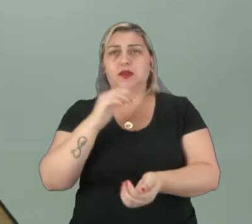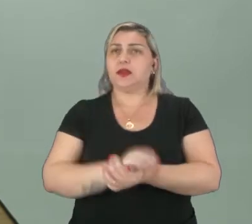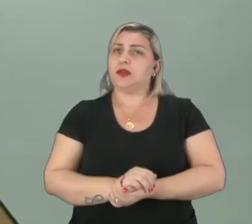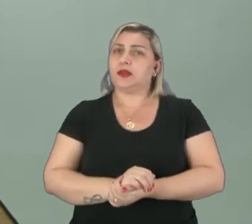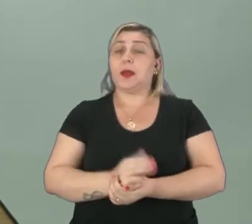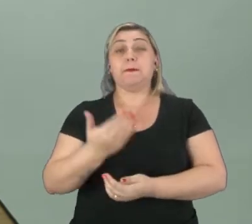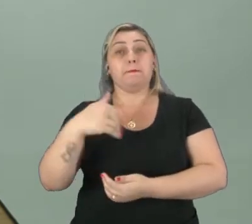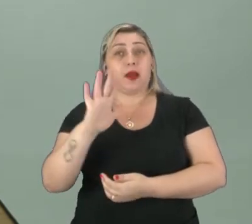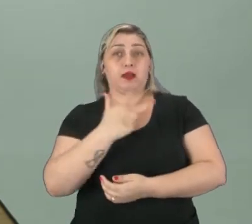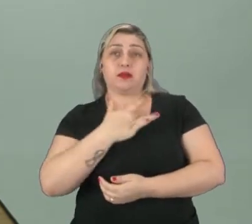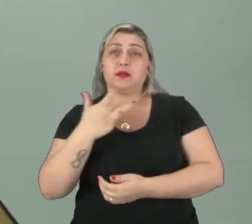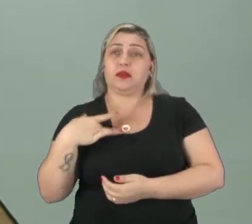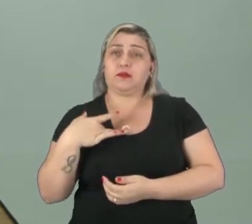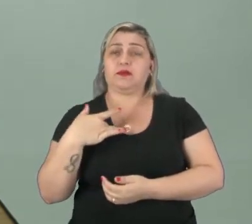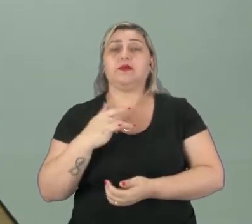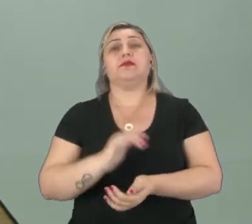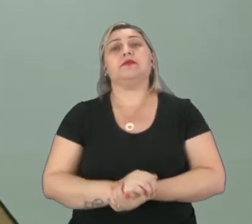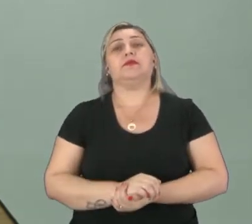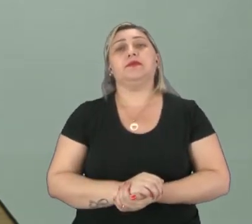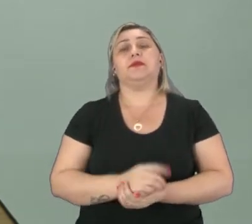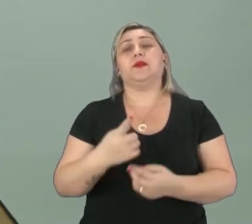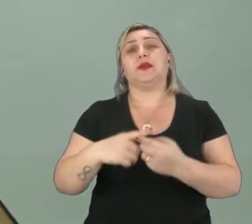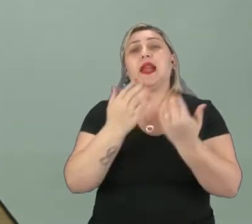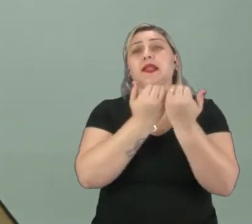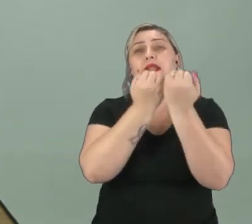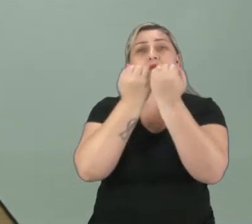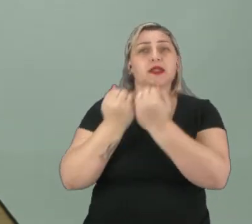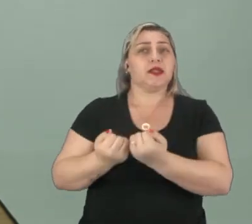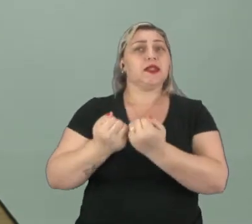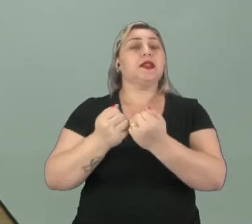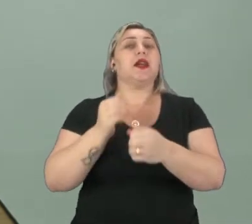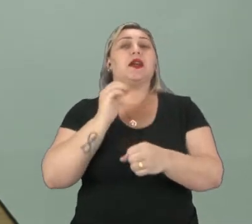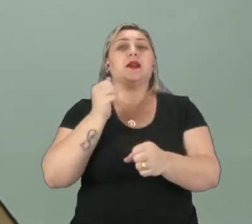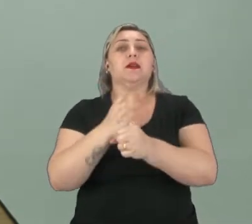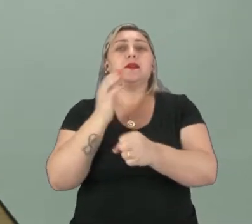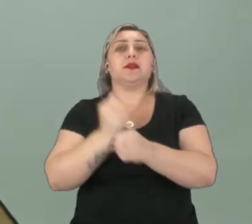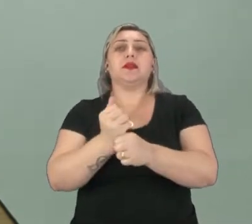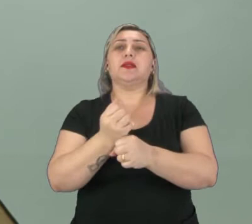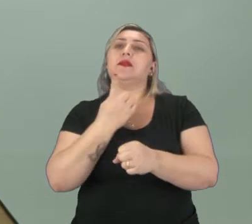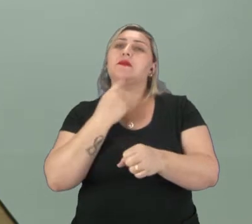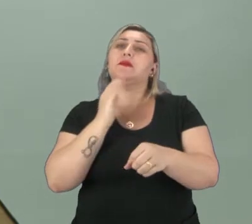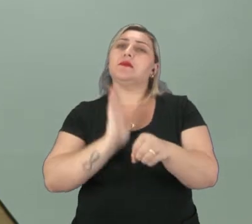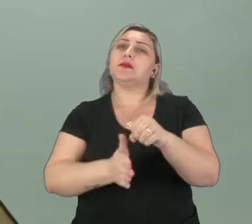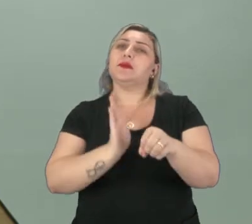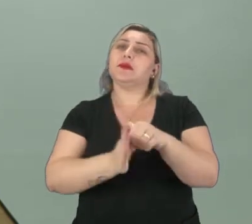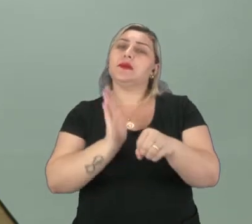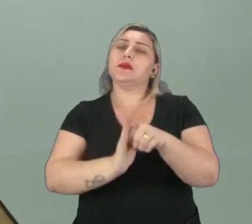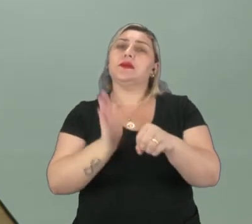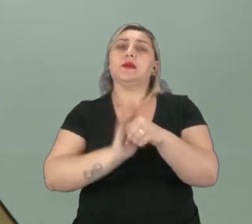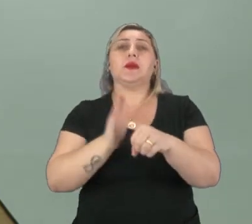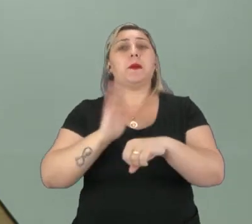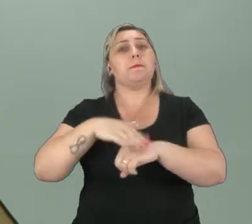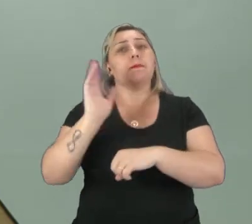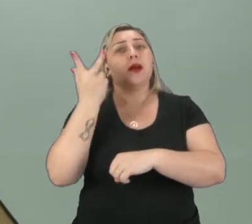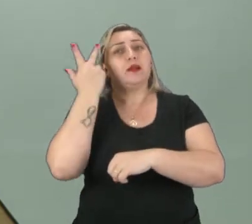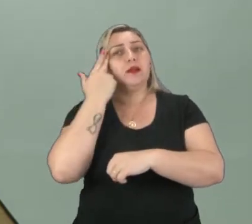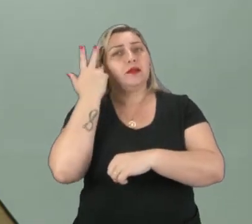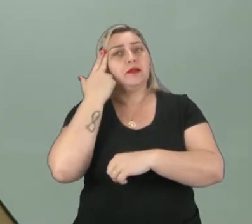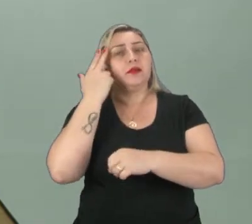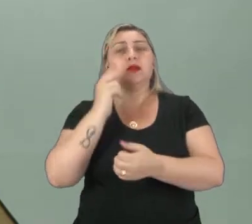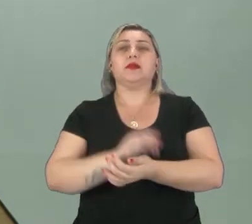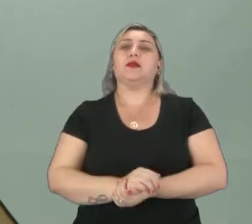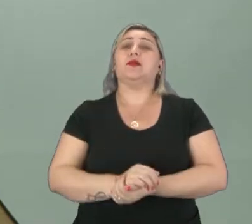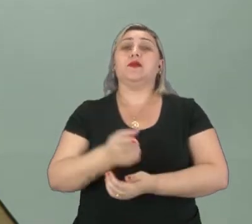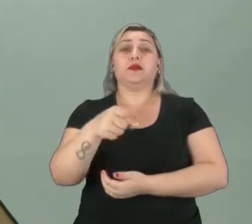seleta, só que bem mais saudável, porque a cenoura, a batata, a beterraba, ela vai estar mais natural. E